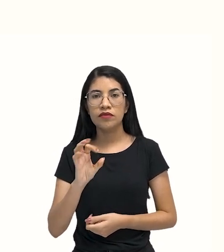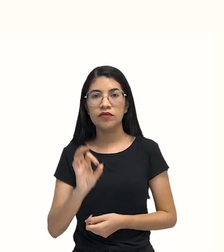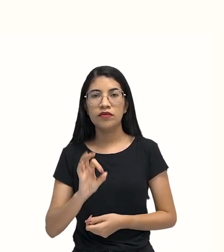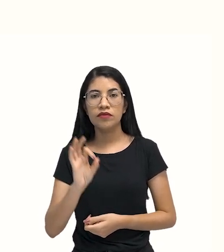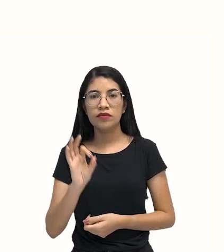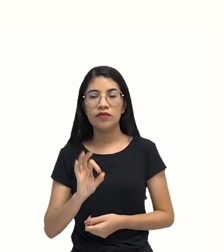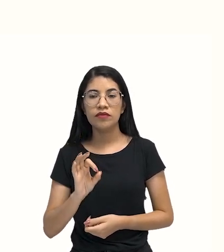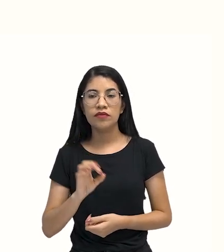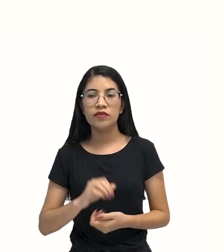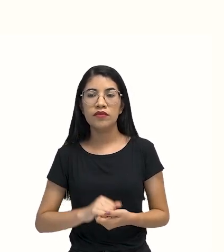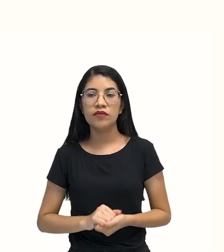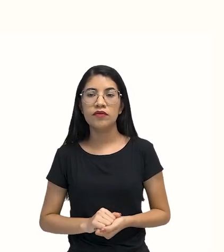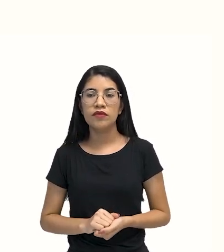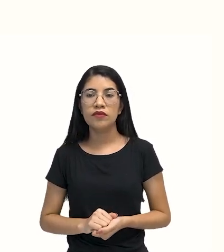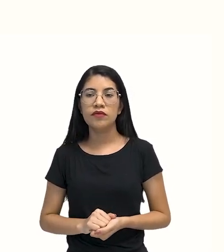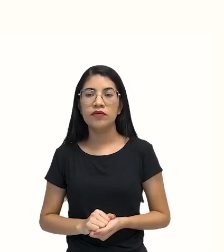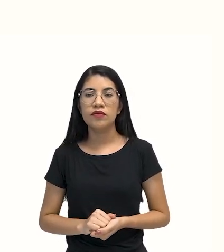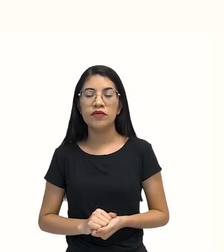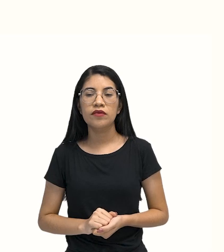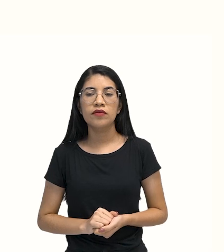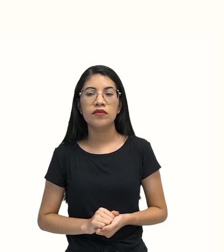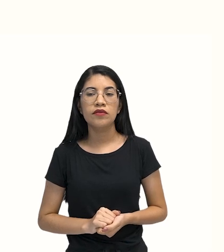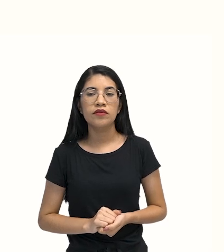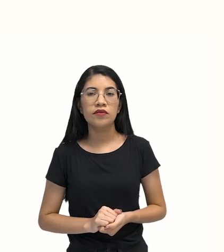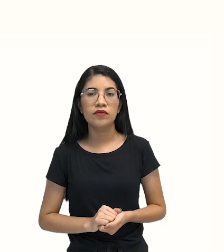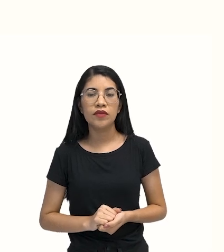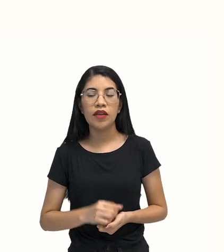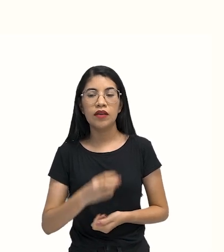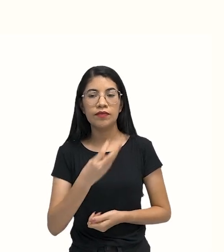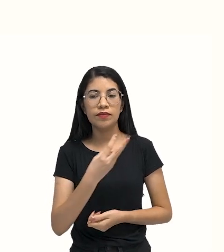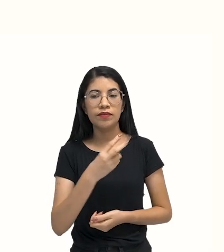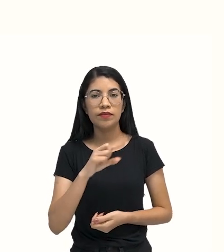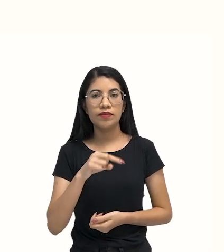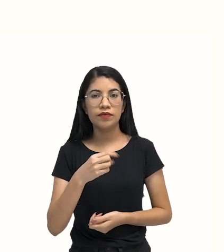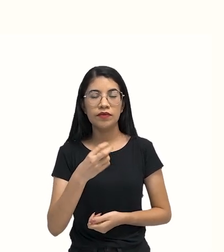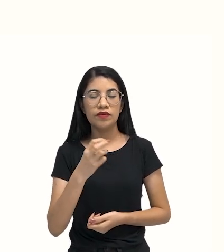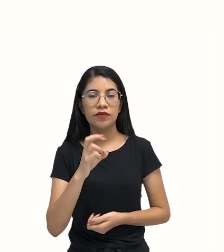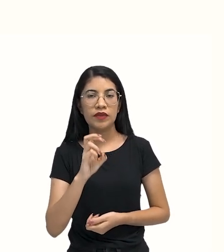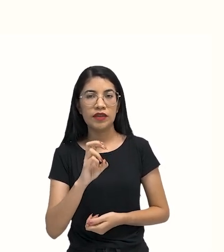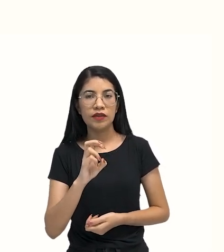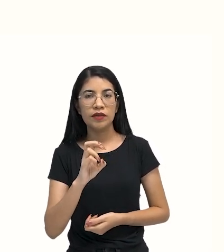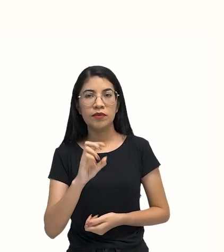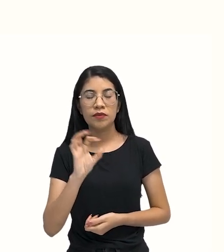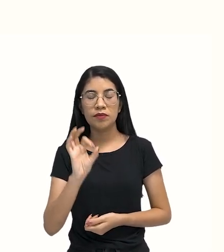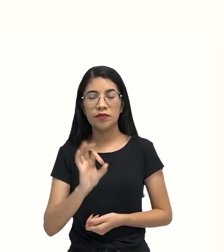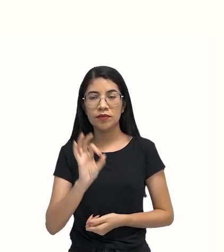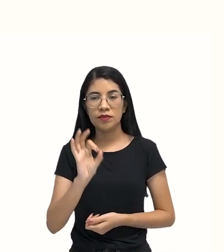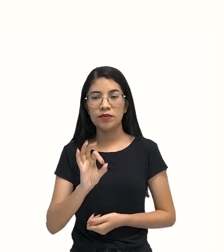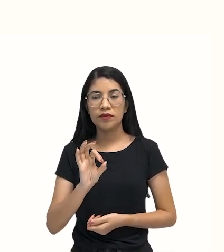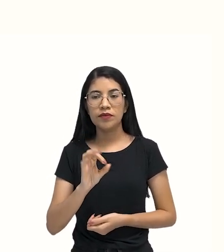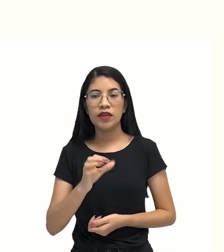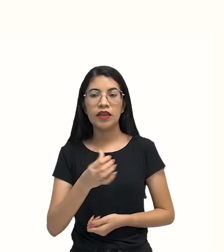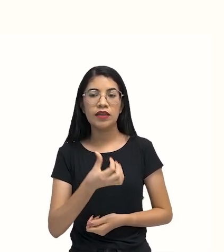na verdade eu vou colocar aqui para ficar certinho, 32,5%, e aqui ficou